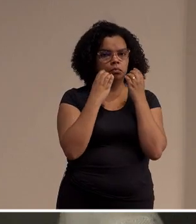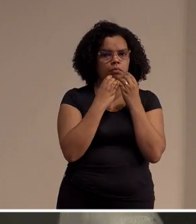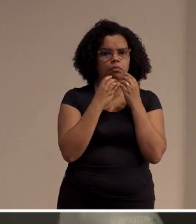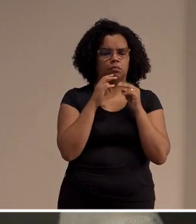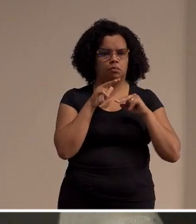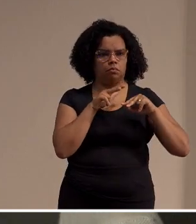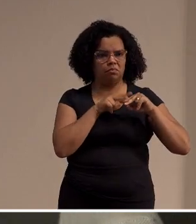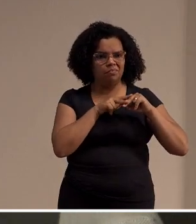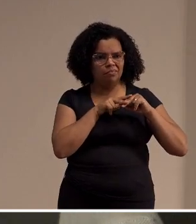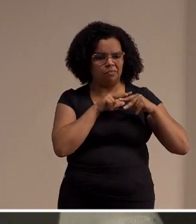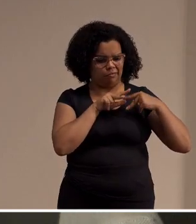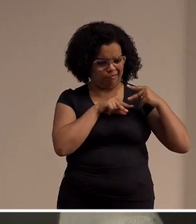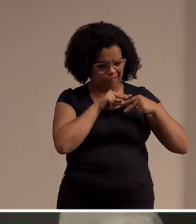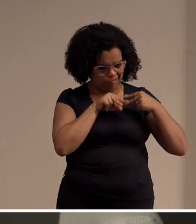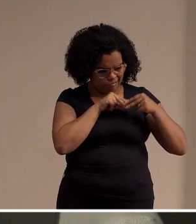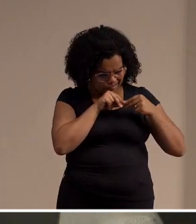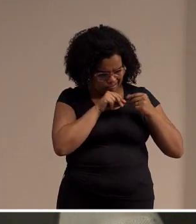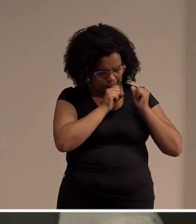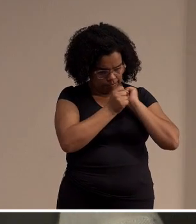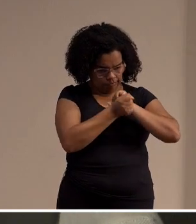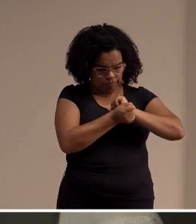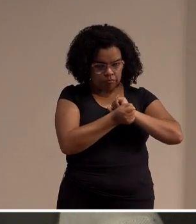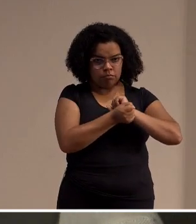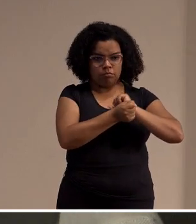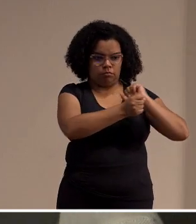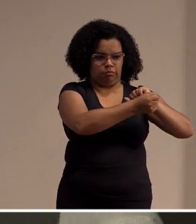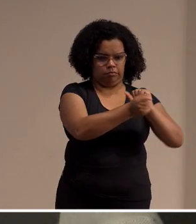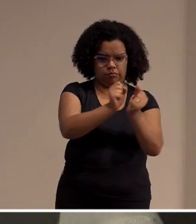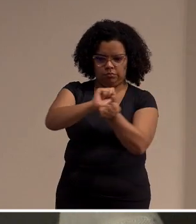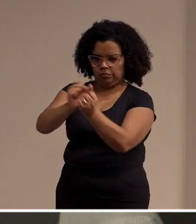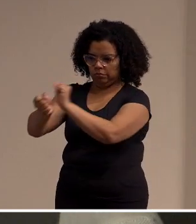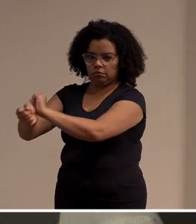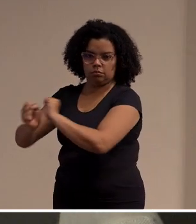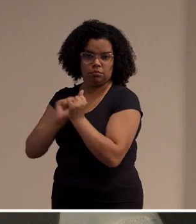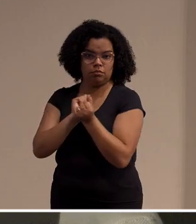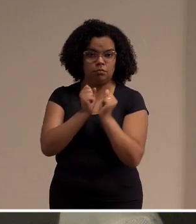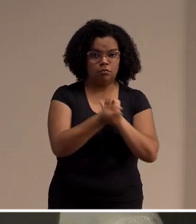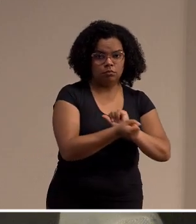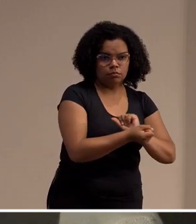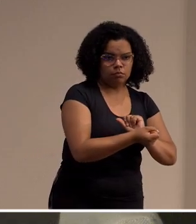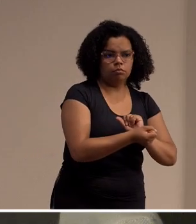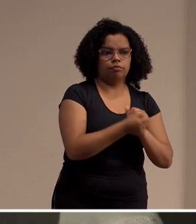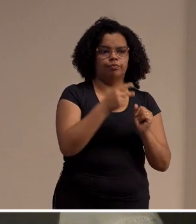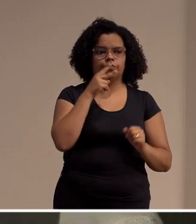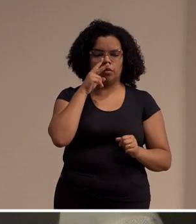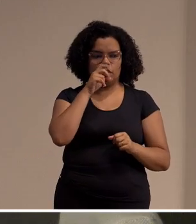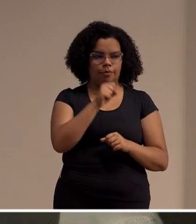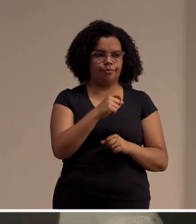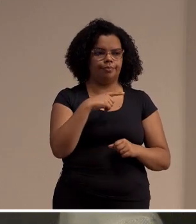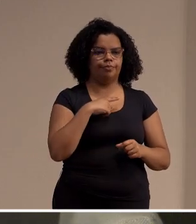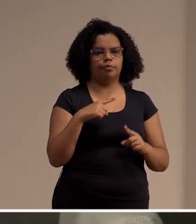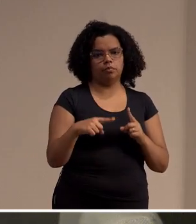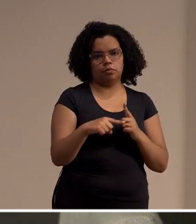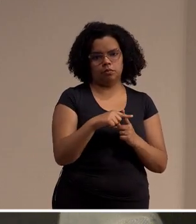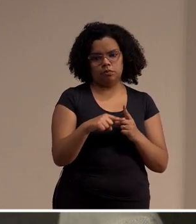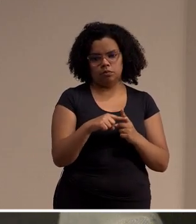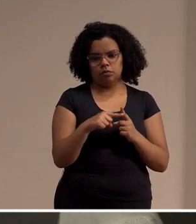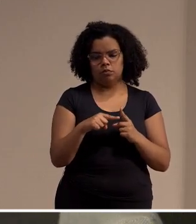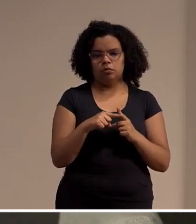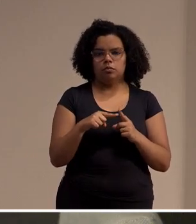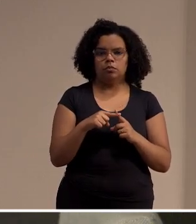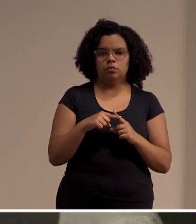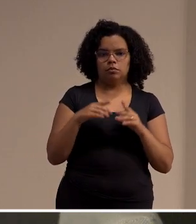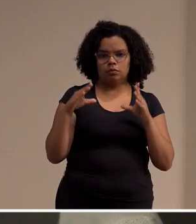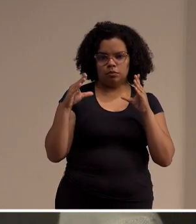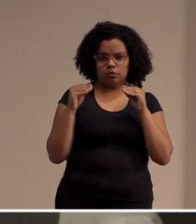presos, que estamos amarrados uns aos outros, muito forte. E isso talvez seja um dos aspectos positivos, além daquelas noites bem